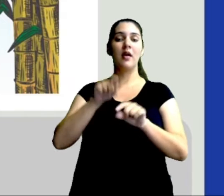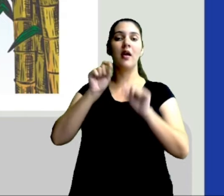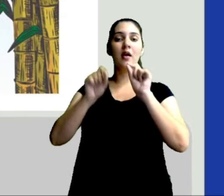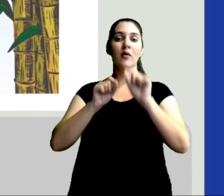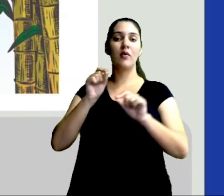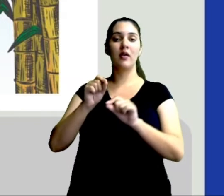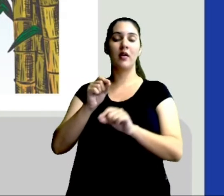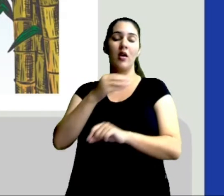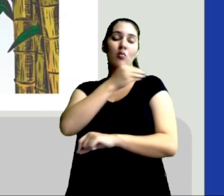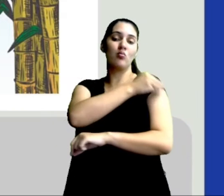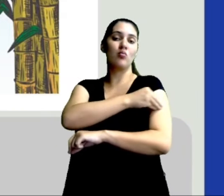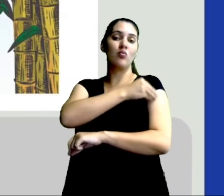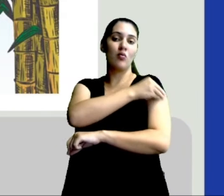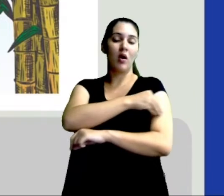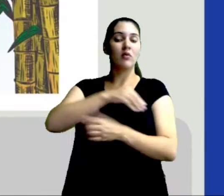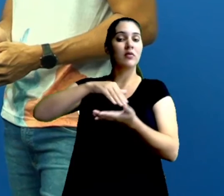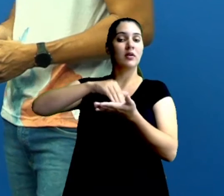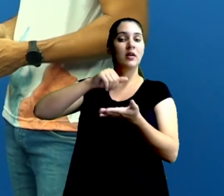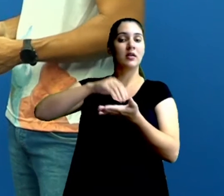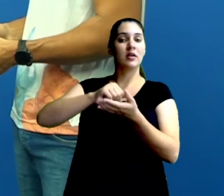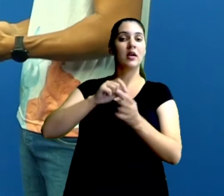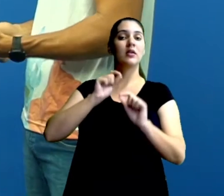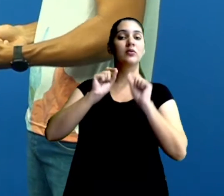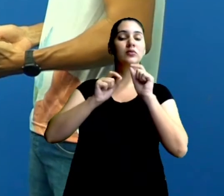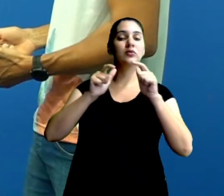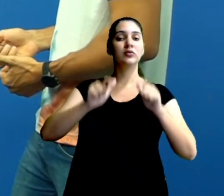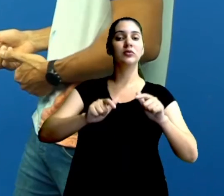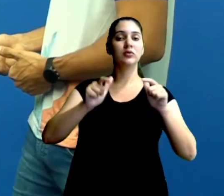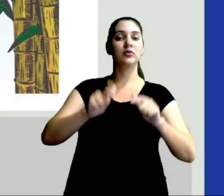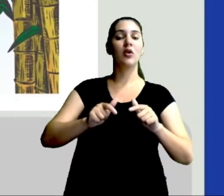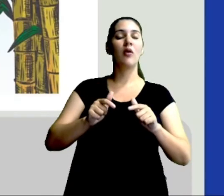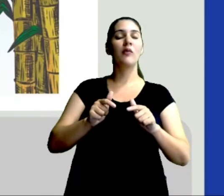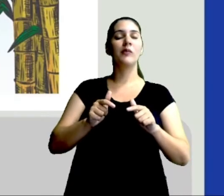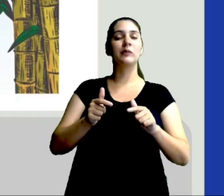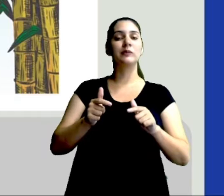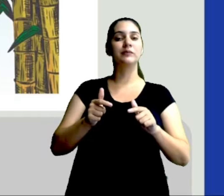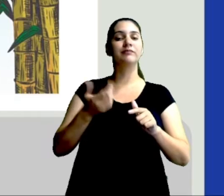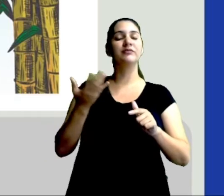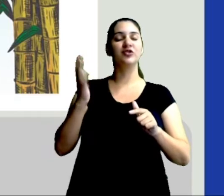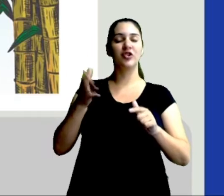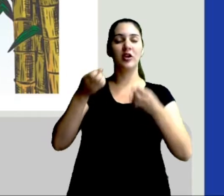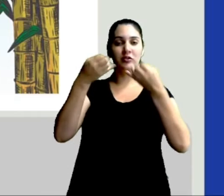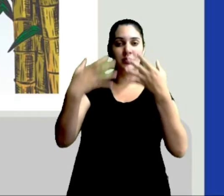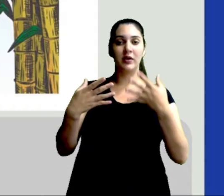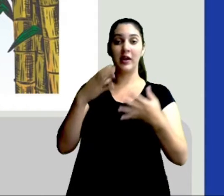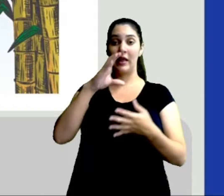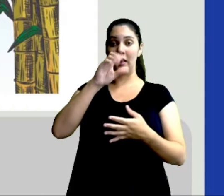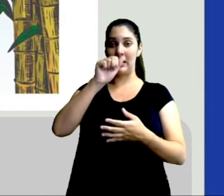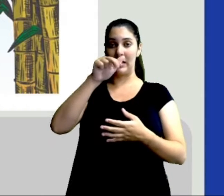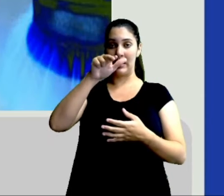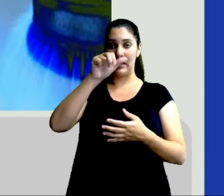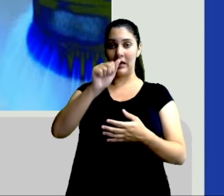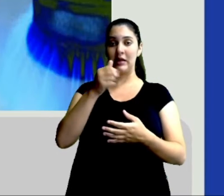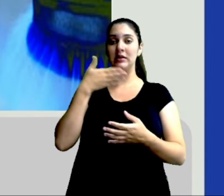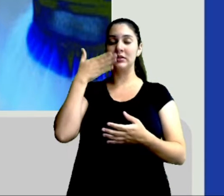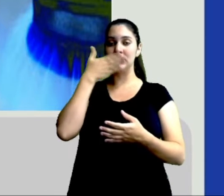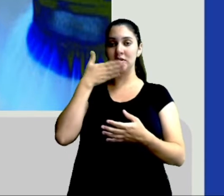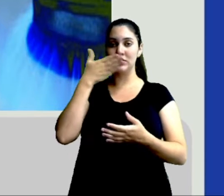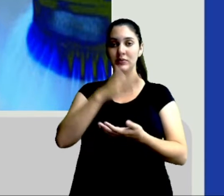etanol, né? Que é extraído através, como eu tinha mencionado para vocês anteriormente, através da